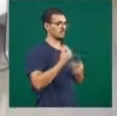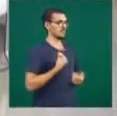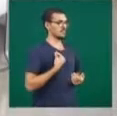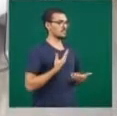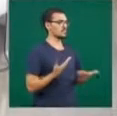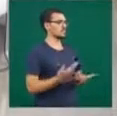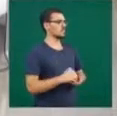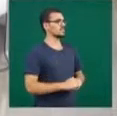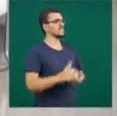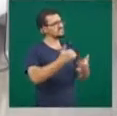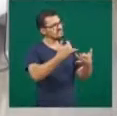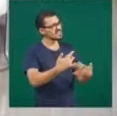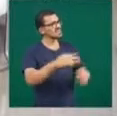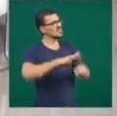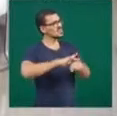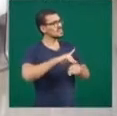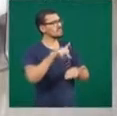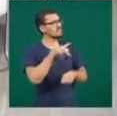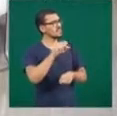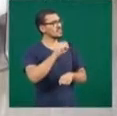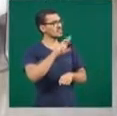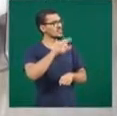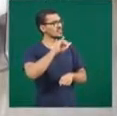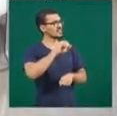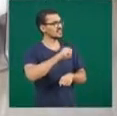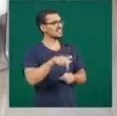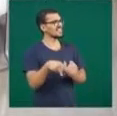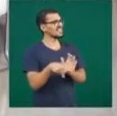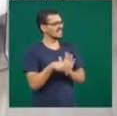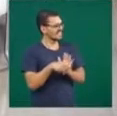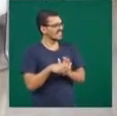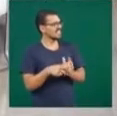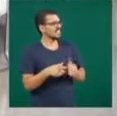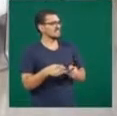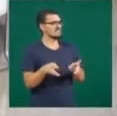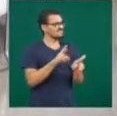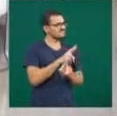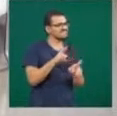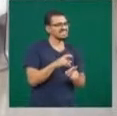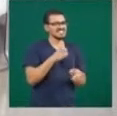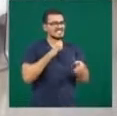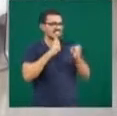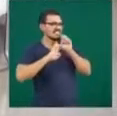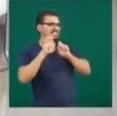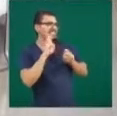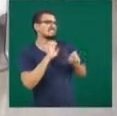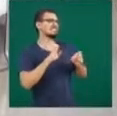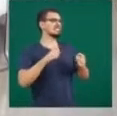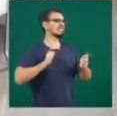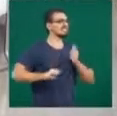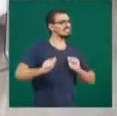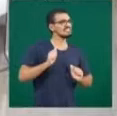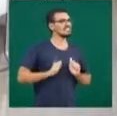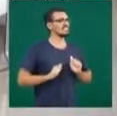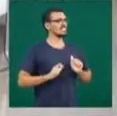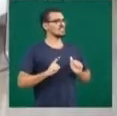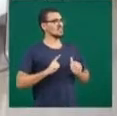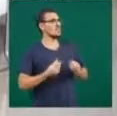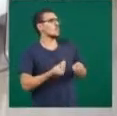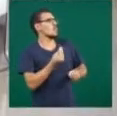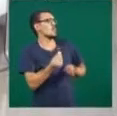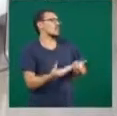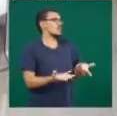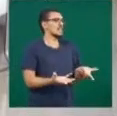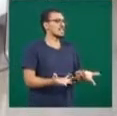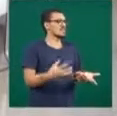de psoríase, é um problema que muita gente relaciona ao estresse, a fatores externos. Mas isso, na verdade, tem uma relação direta com a causa ou não necessariamente, mas